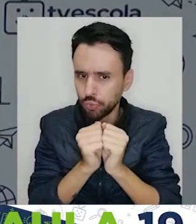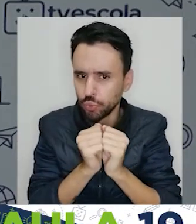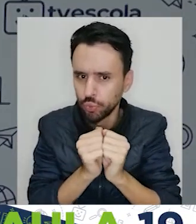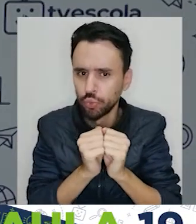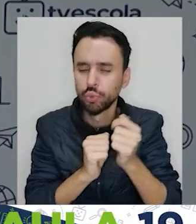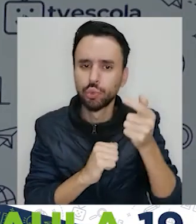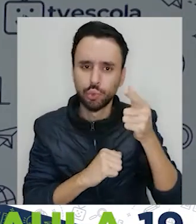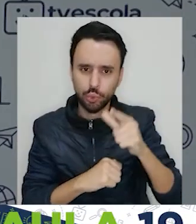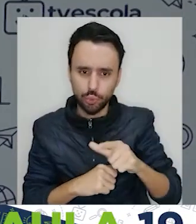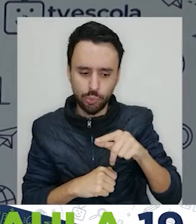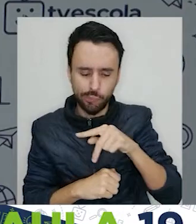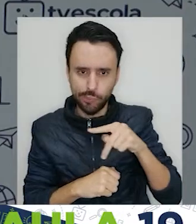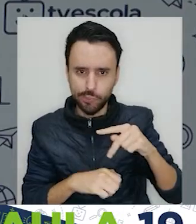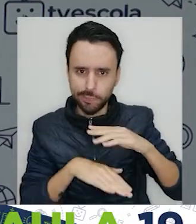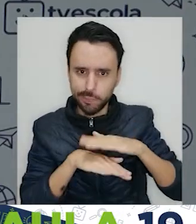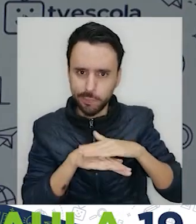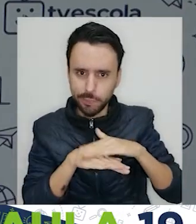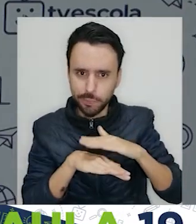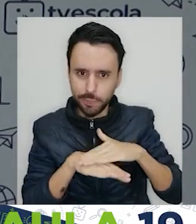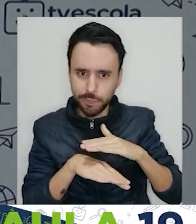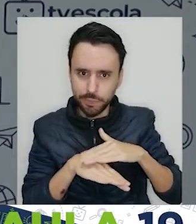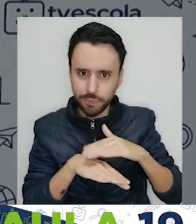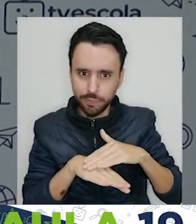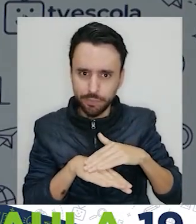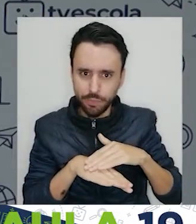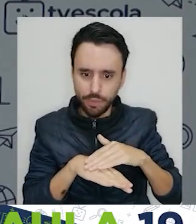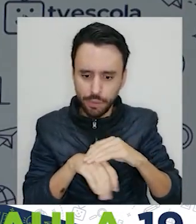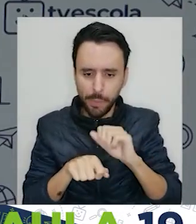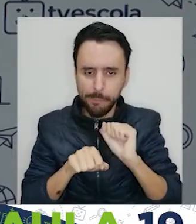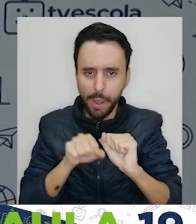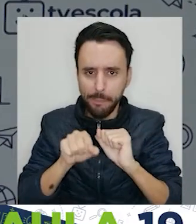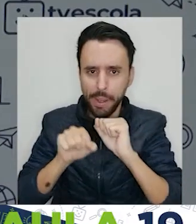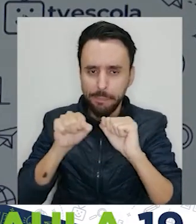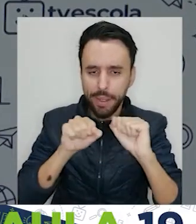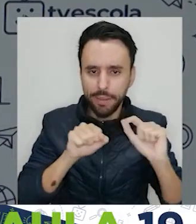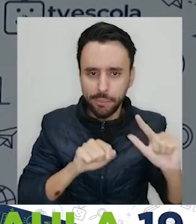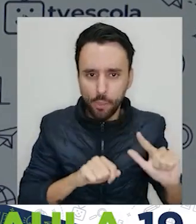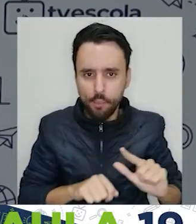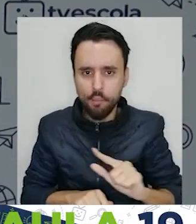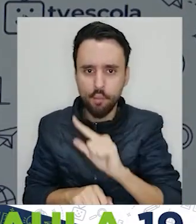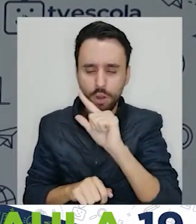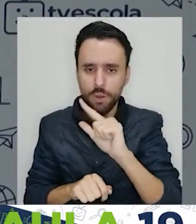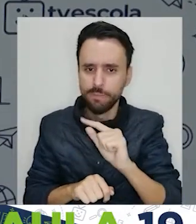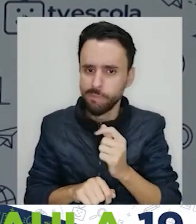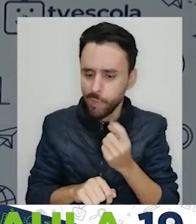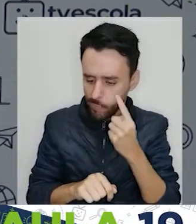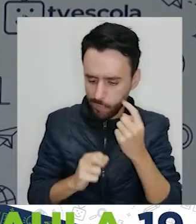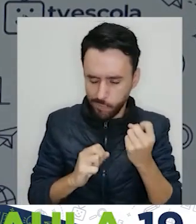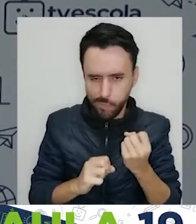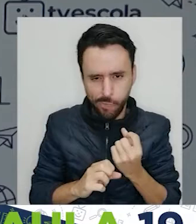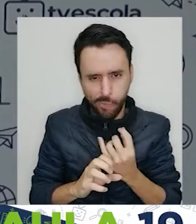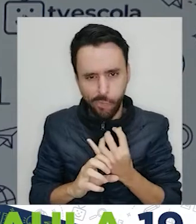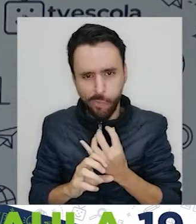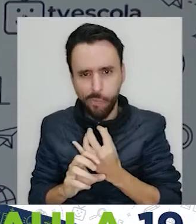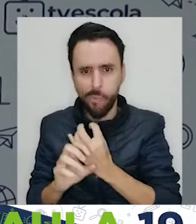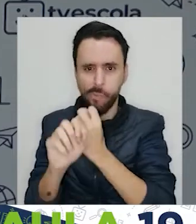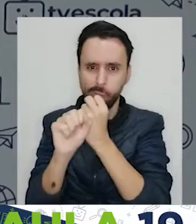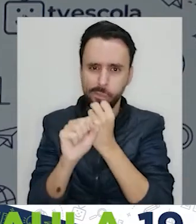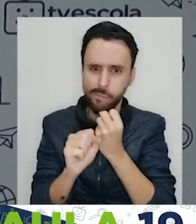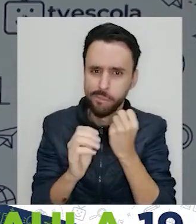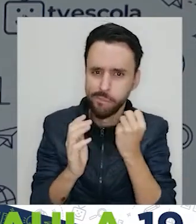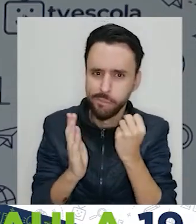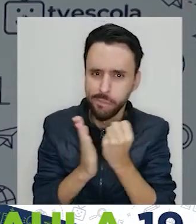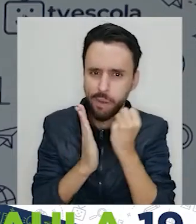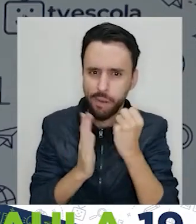mais uma vez vai limpar ali as pegadinhas e nós vamos observar em quais números a tartaruga deixou